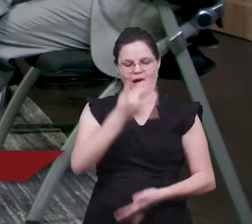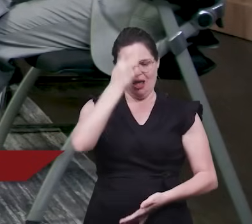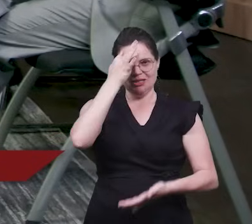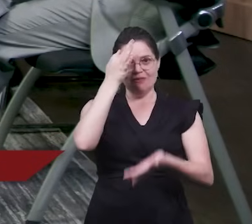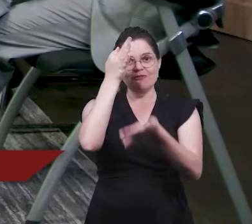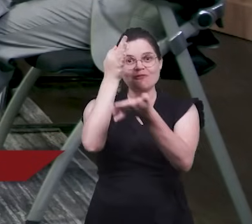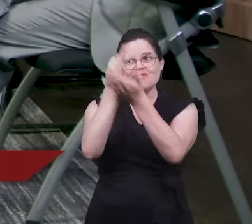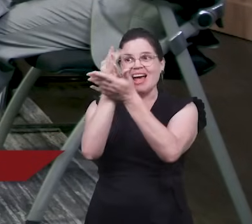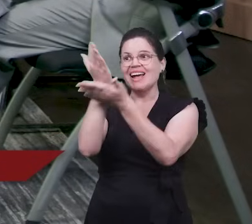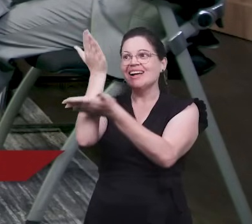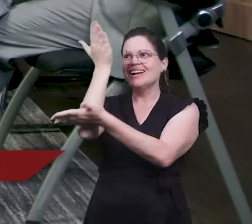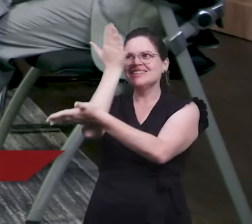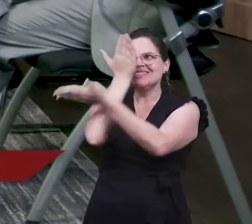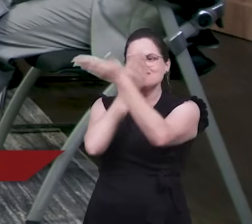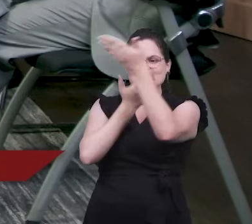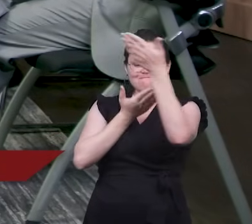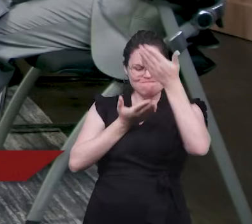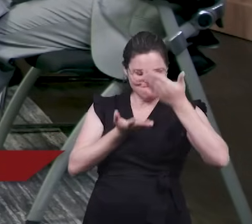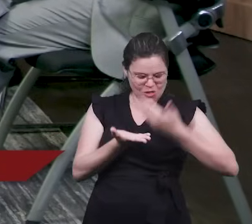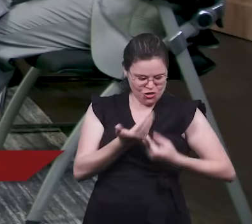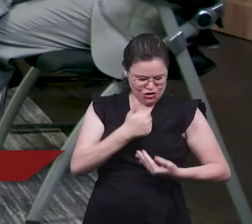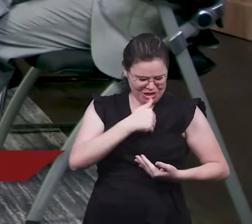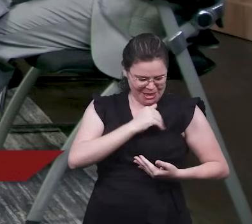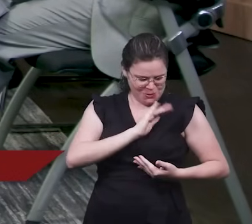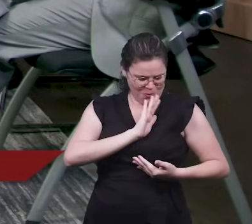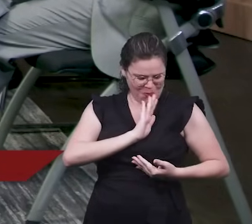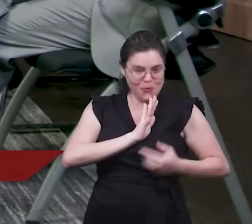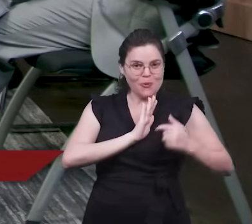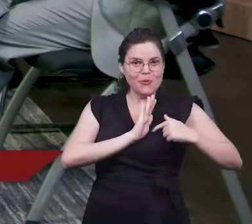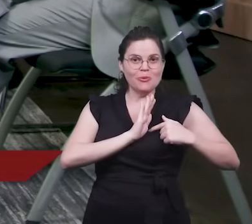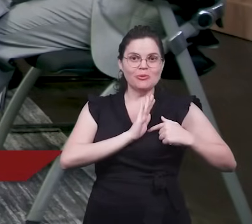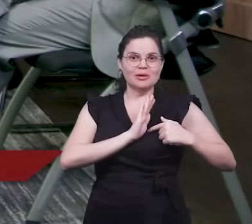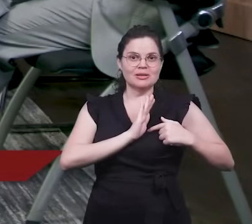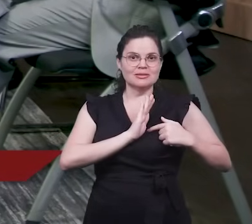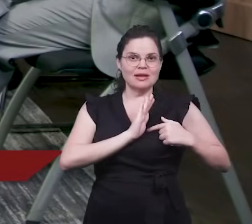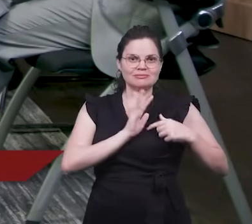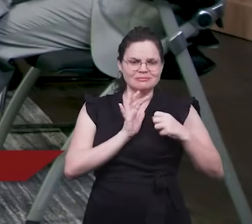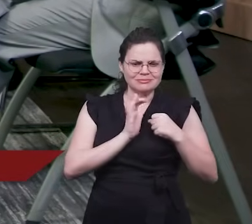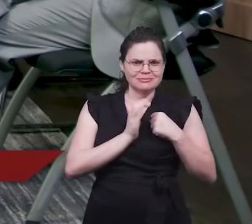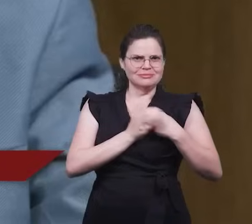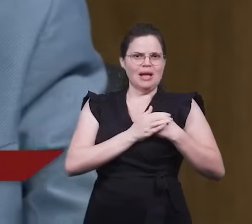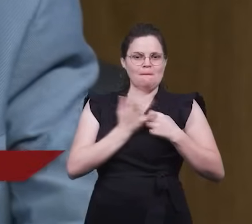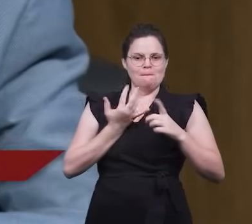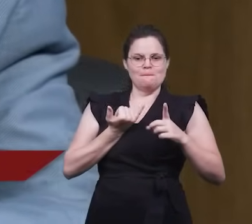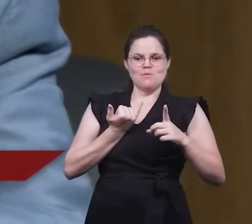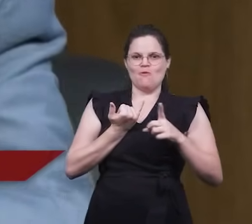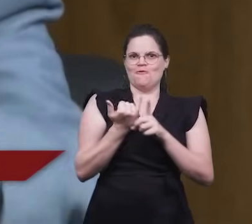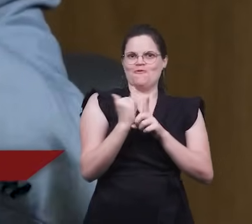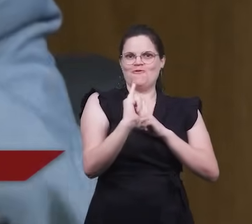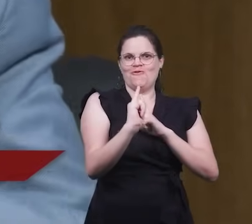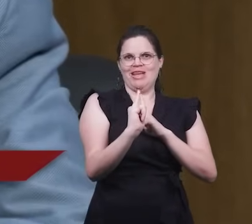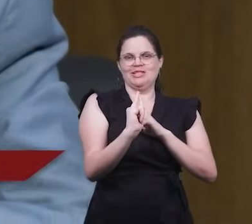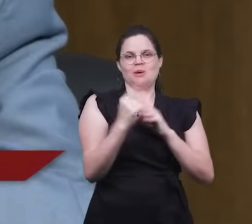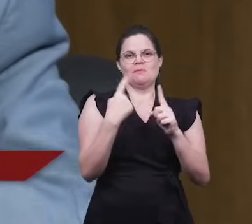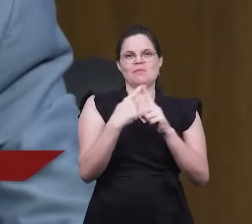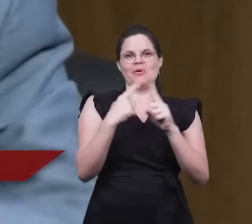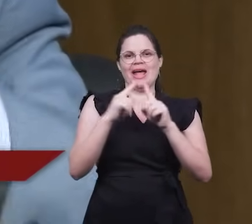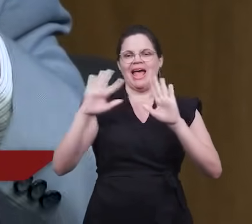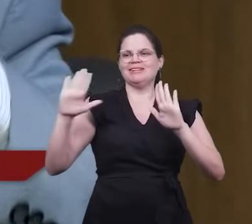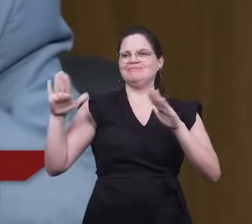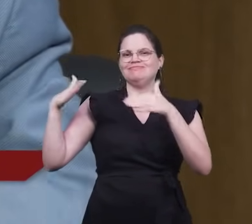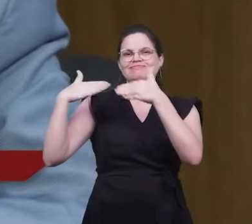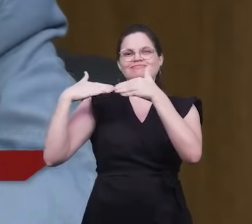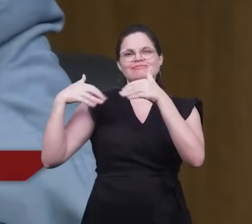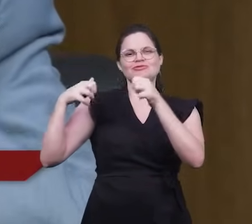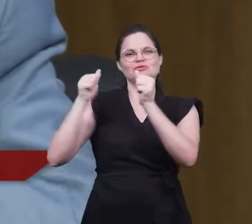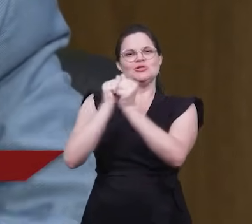profética, que é sentimento interior, de vida interior, que é a vida intrínseca